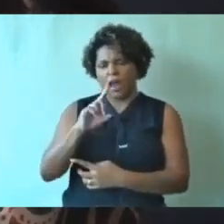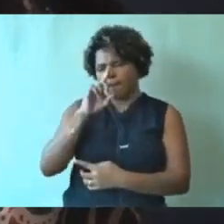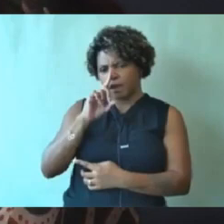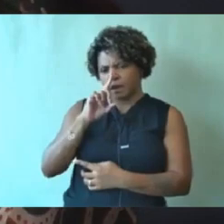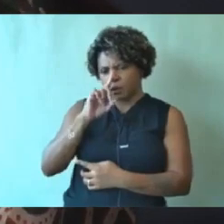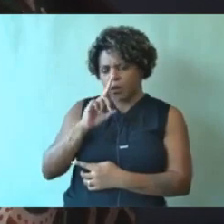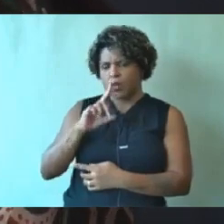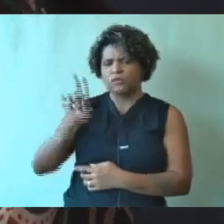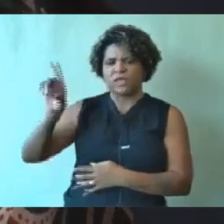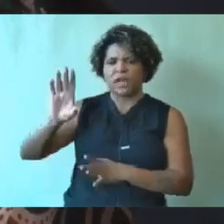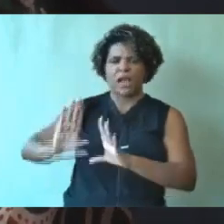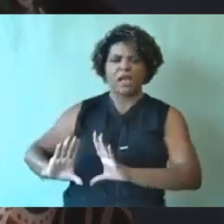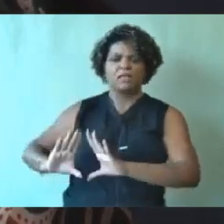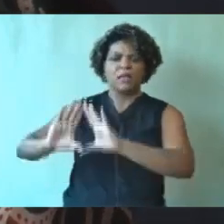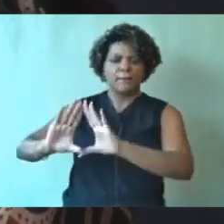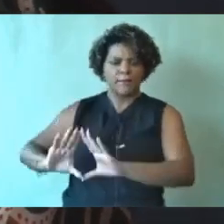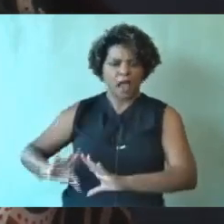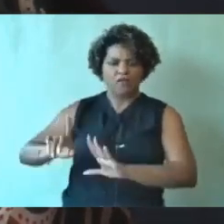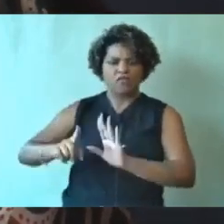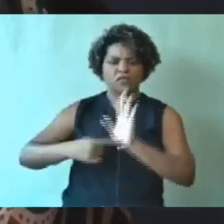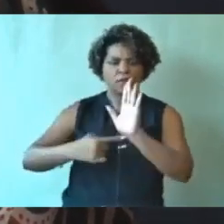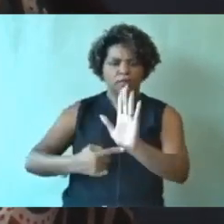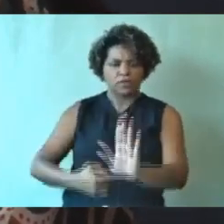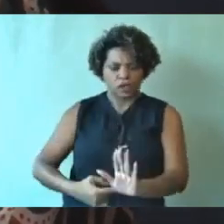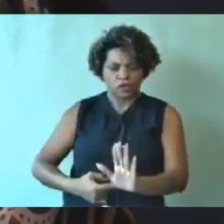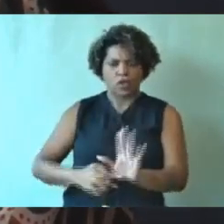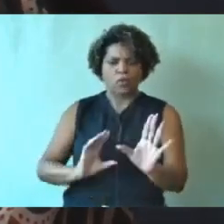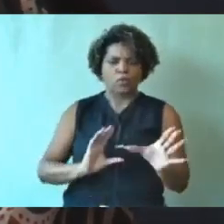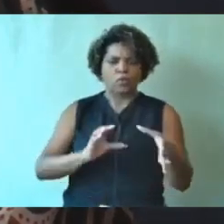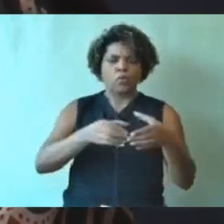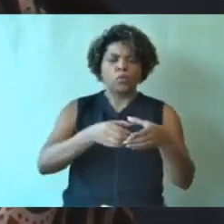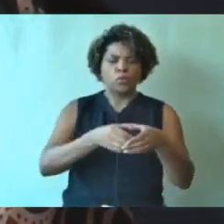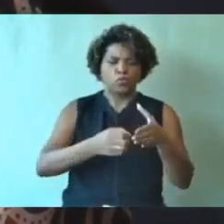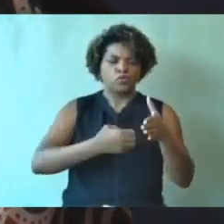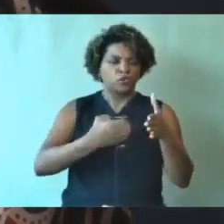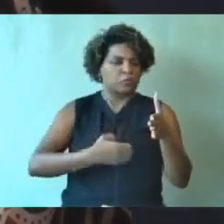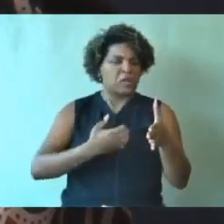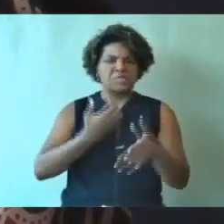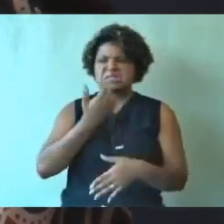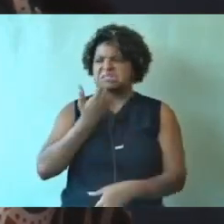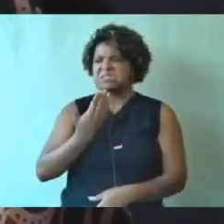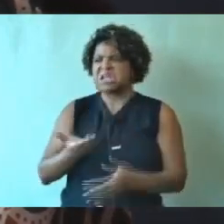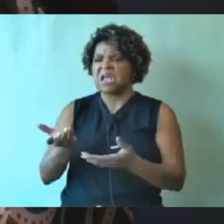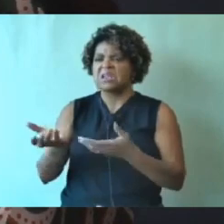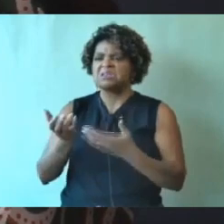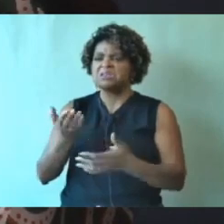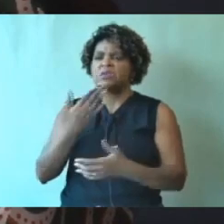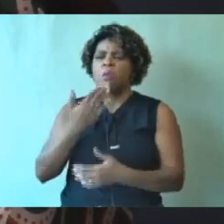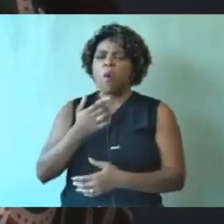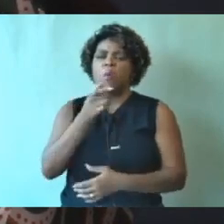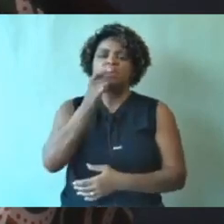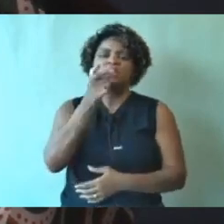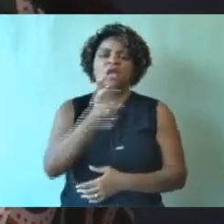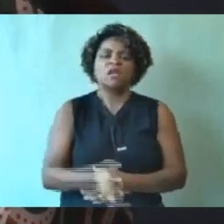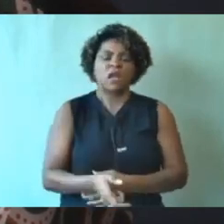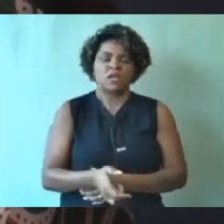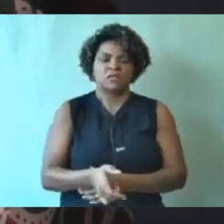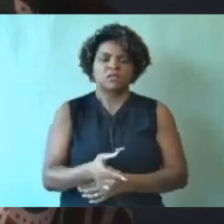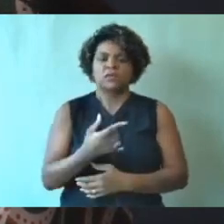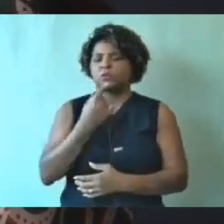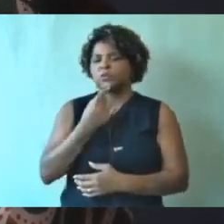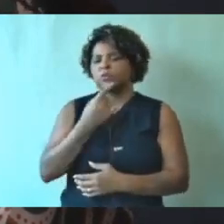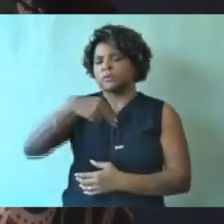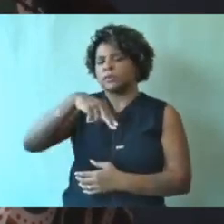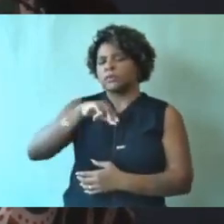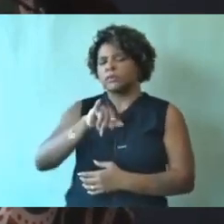senhor apresentou para o consórcio, ninguém quis, qual que é o interesse do senhor Nilo, então, em